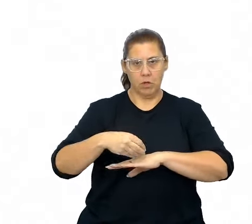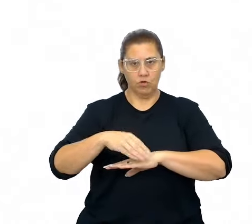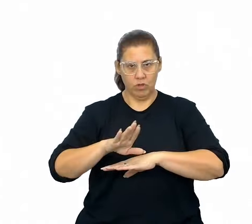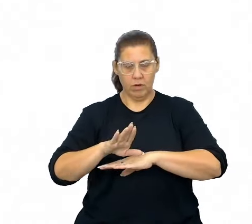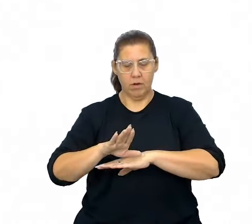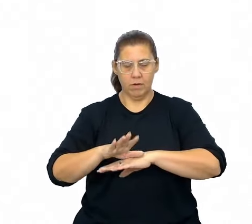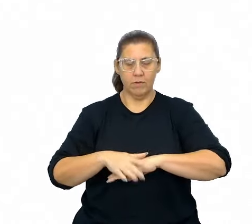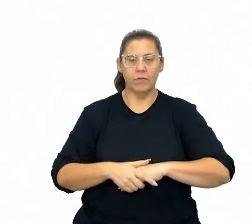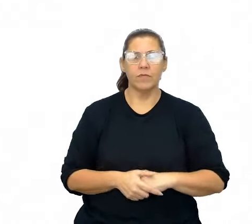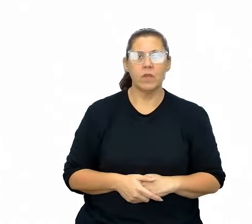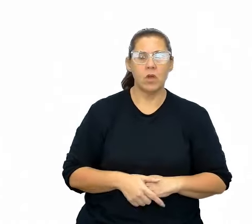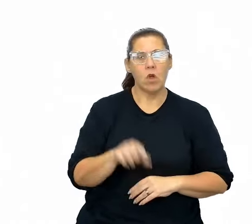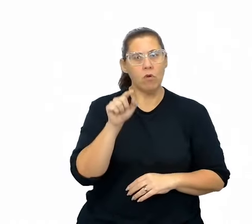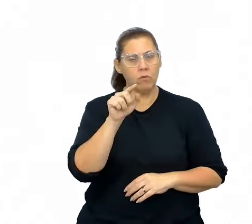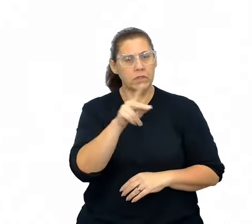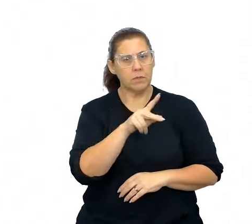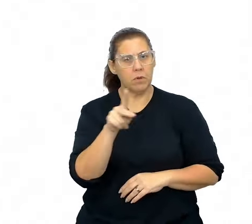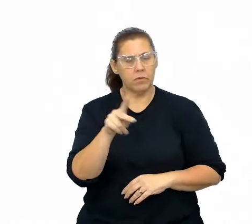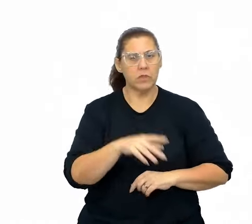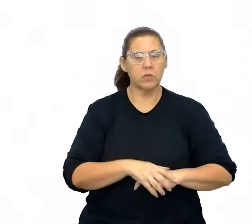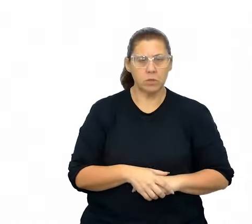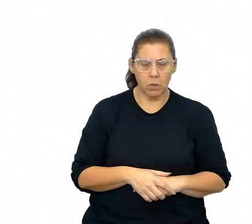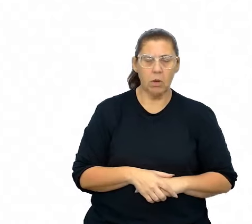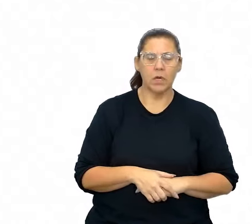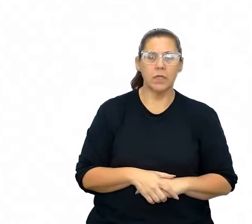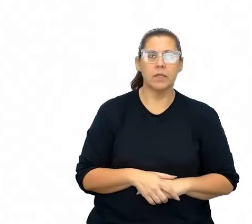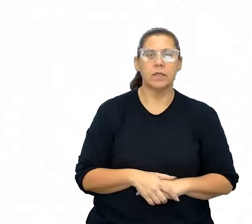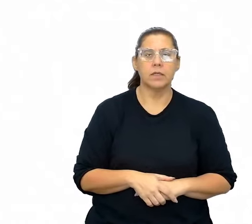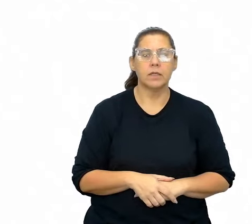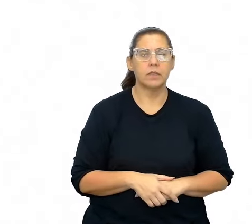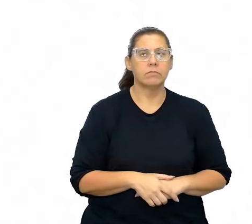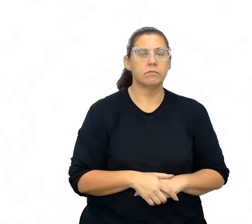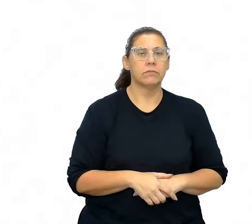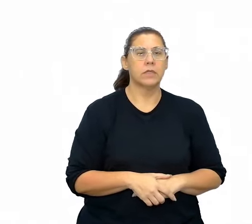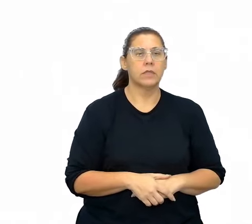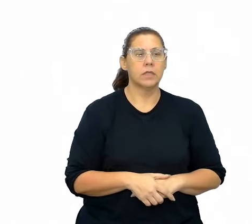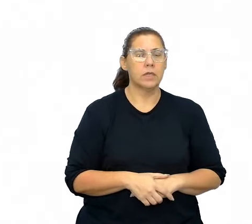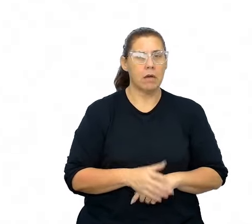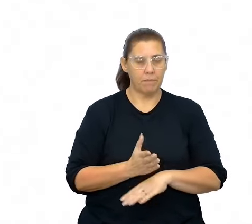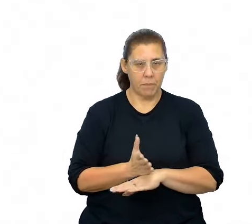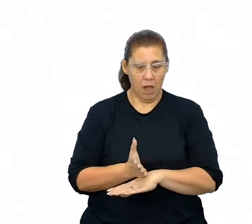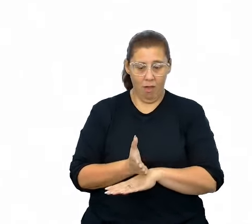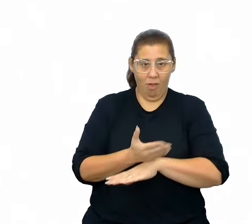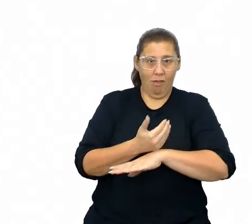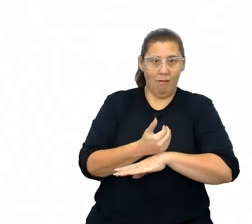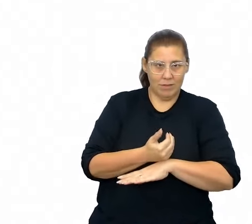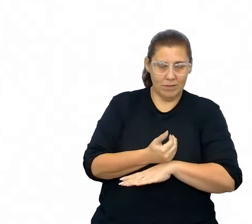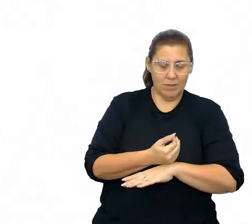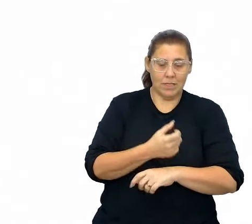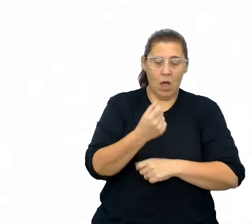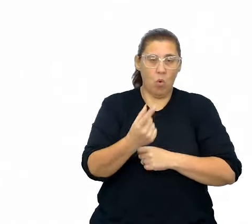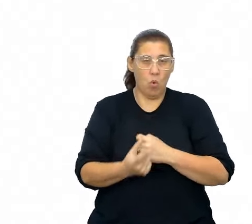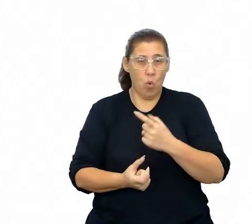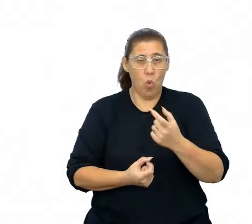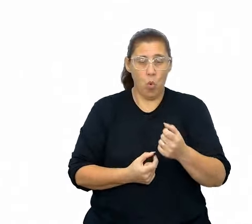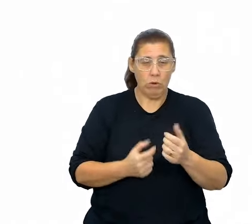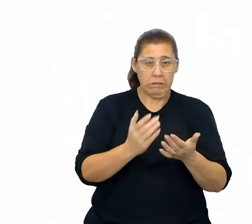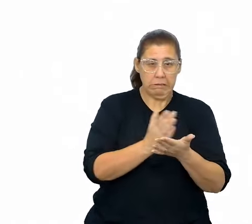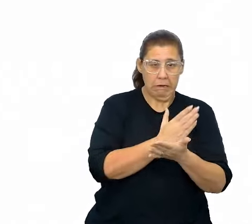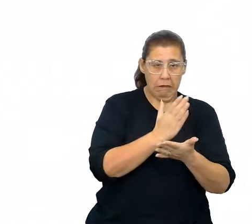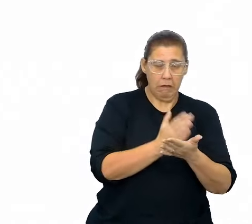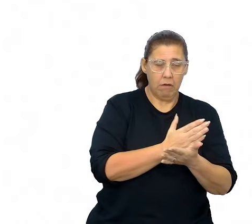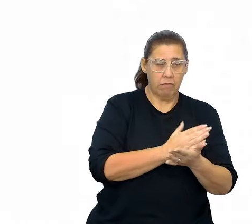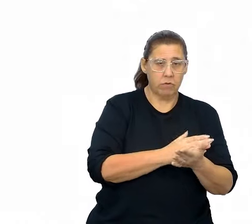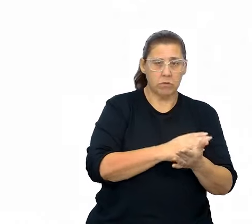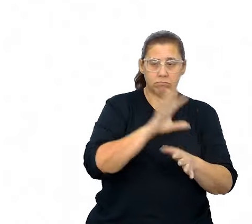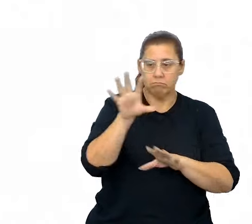sugerir que você, professor, você, professora, reservem com antecedência alguns livros de lendas,